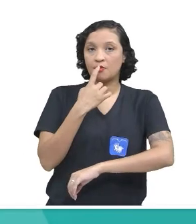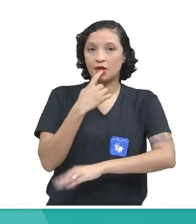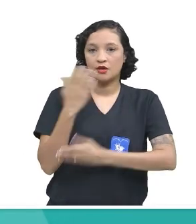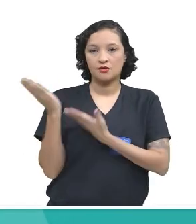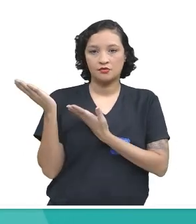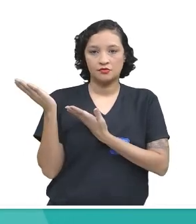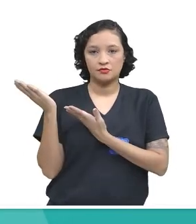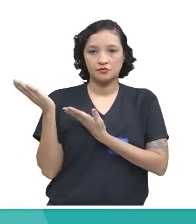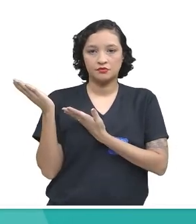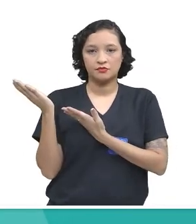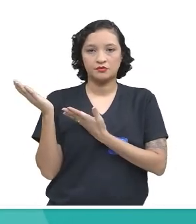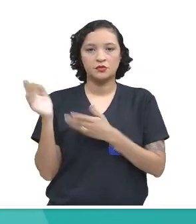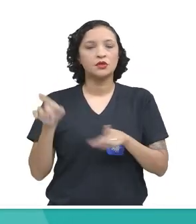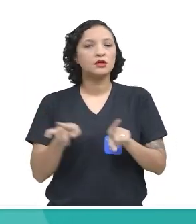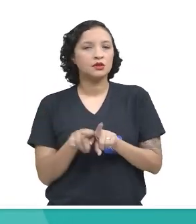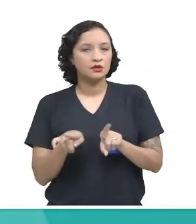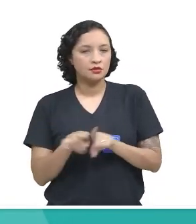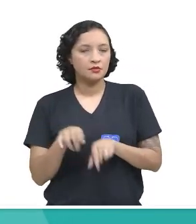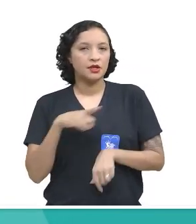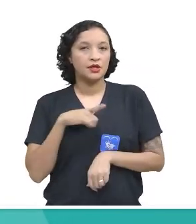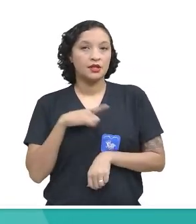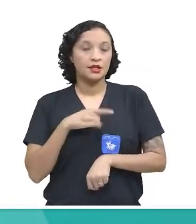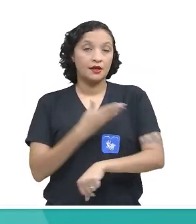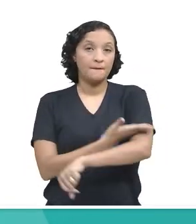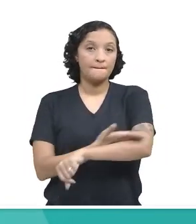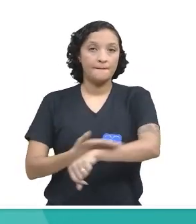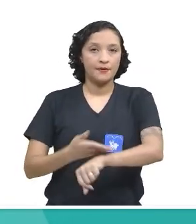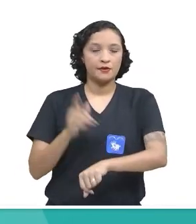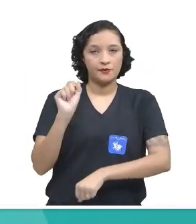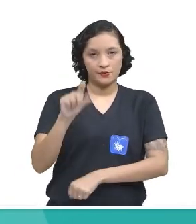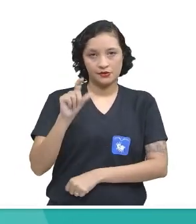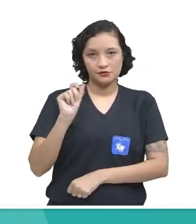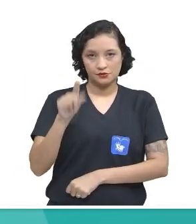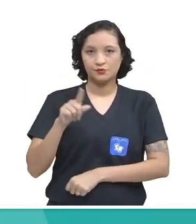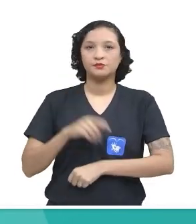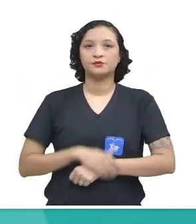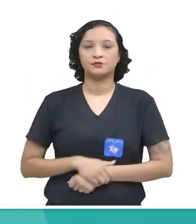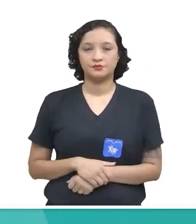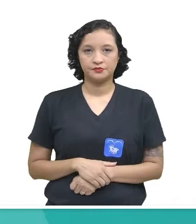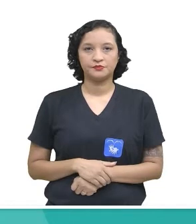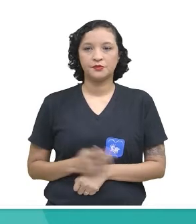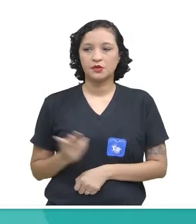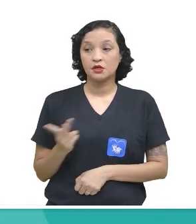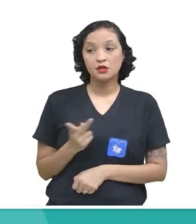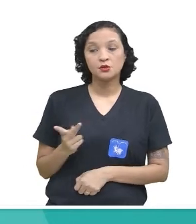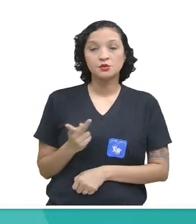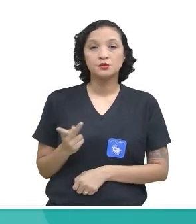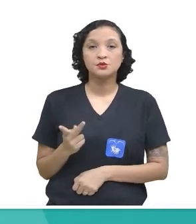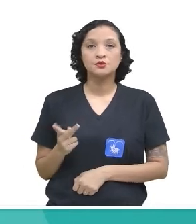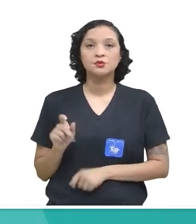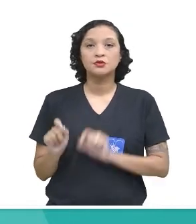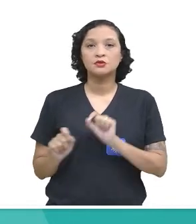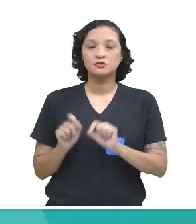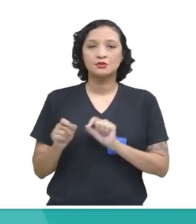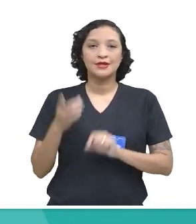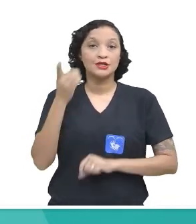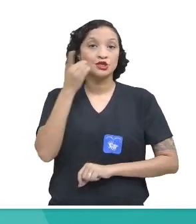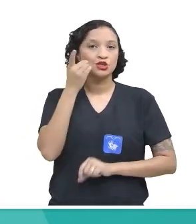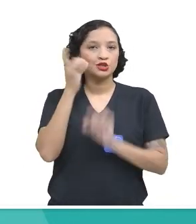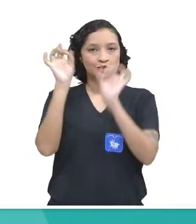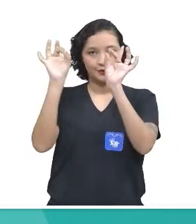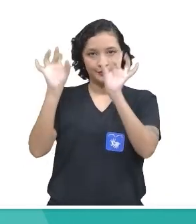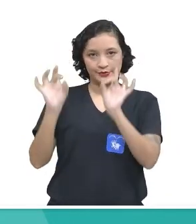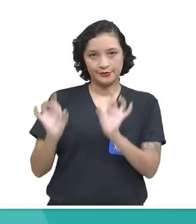ela também tem a branca e azul. E todas as duas são utilizadas em datas